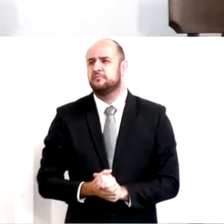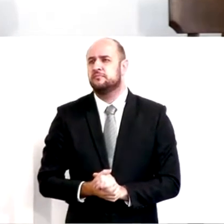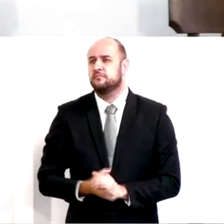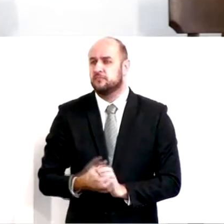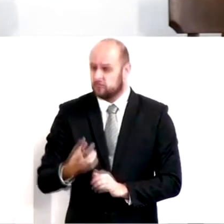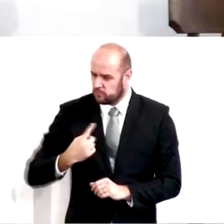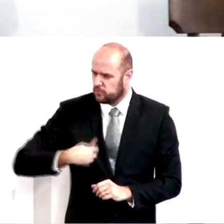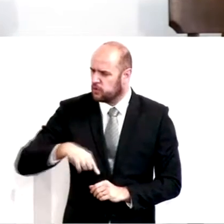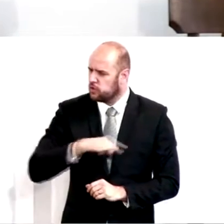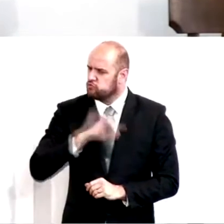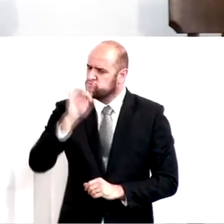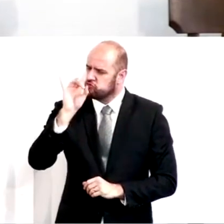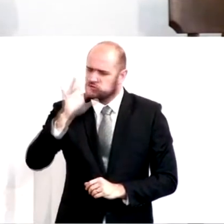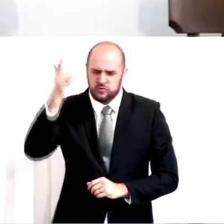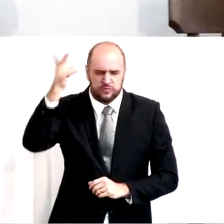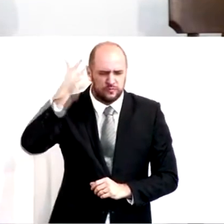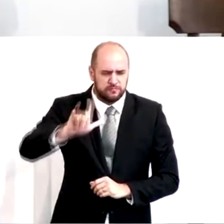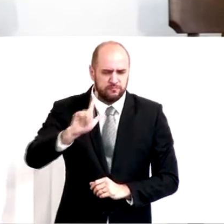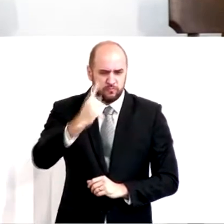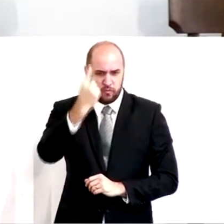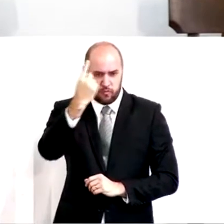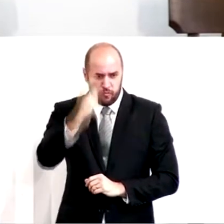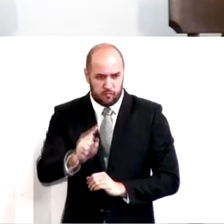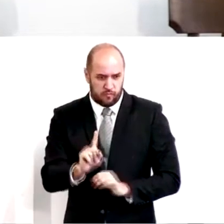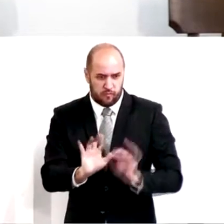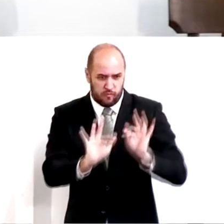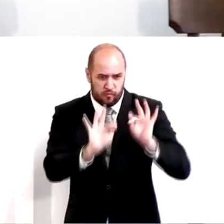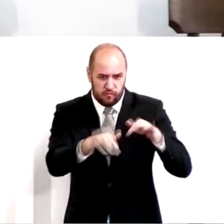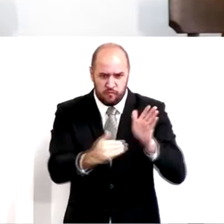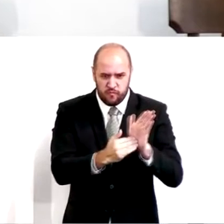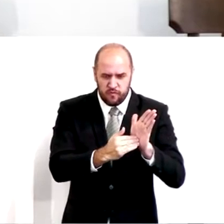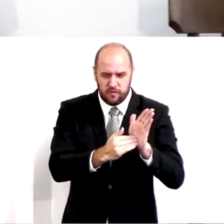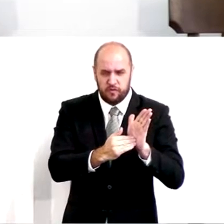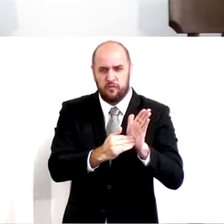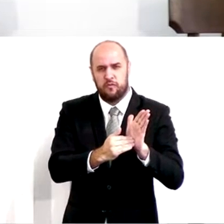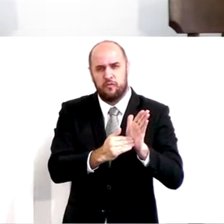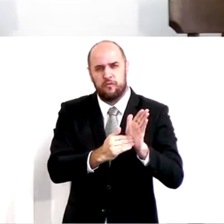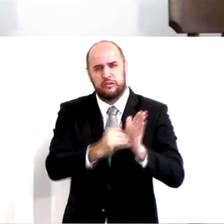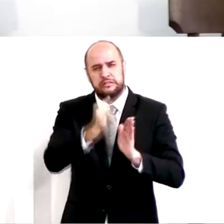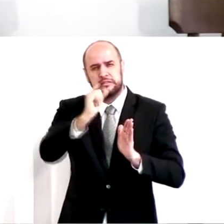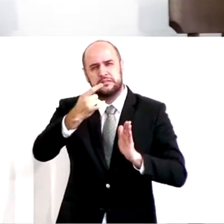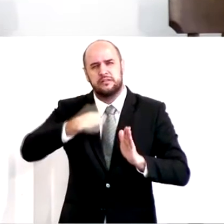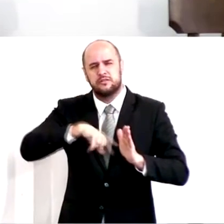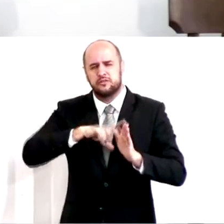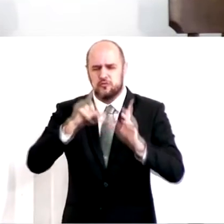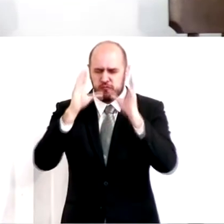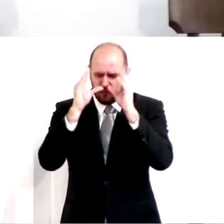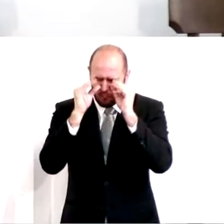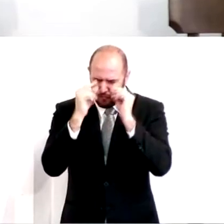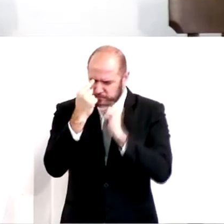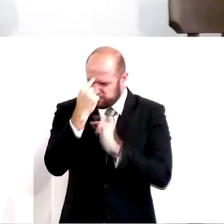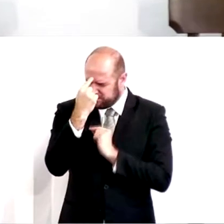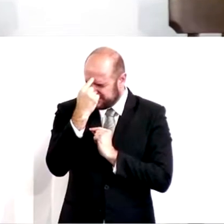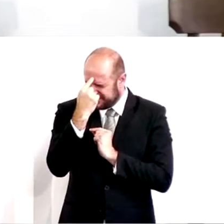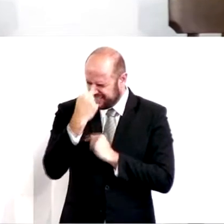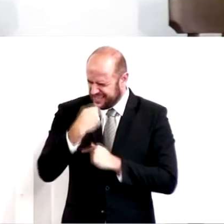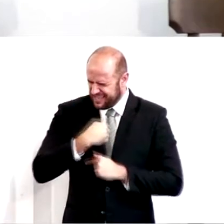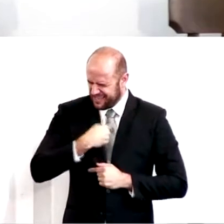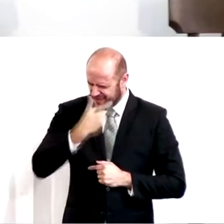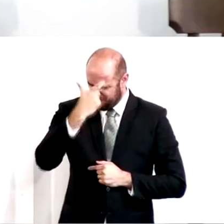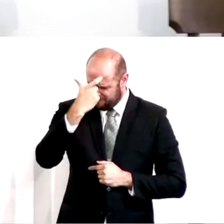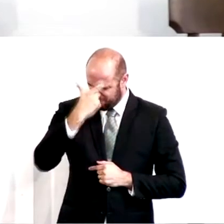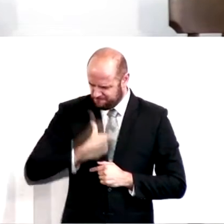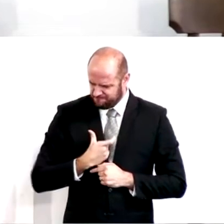só conseguimos chegar a uma conclusão profunda se fecharmos nossos olhos e pensarmos, eu tenho sido